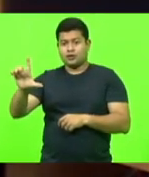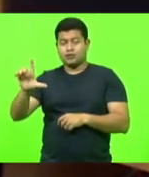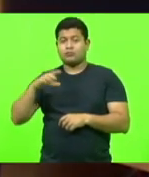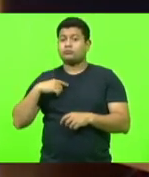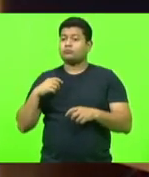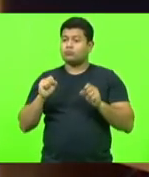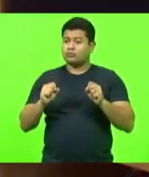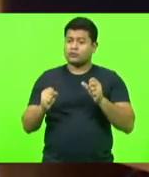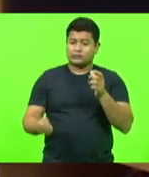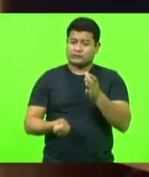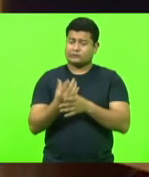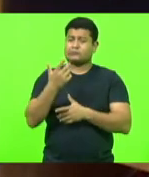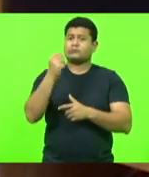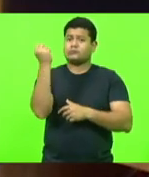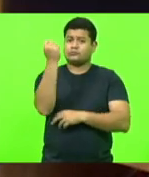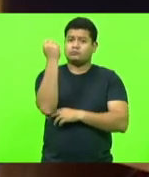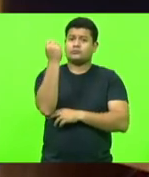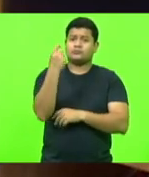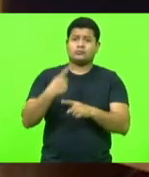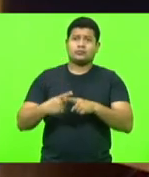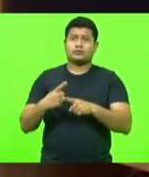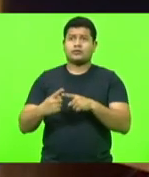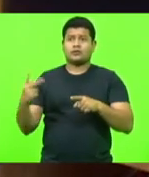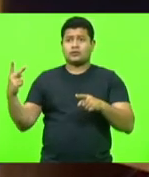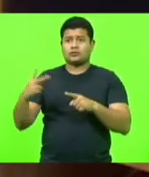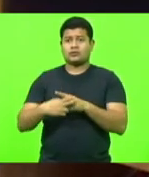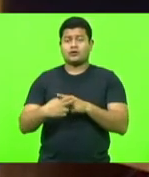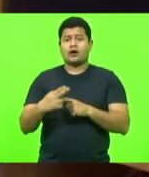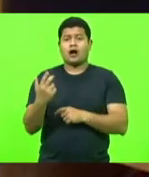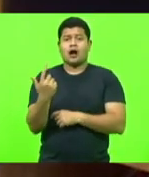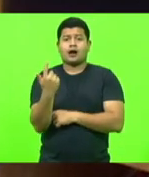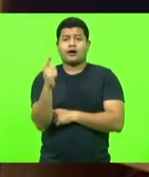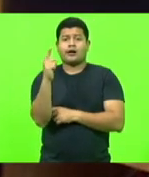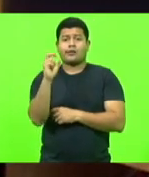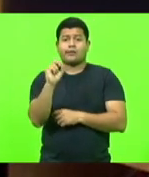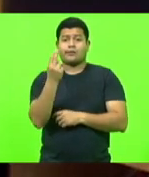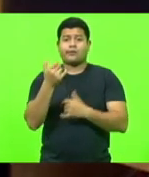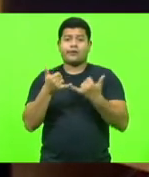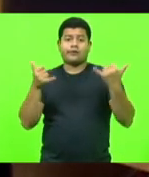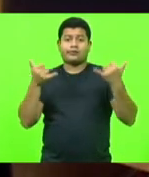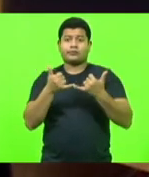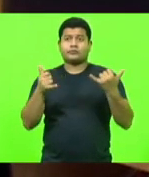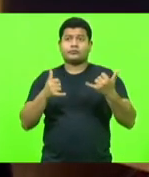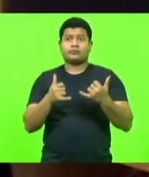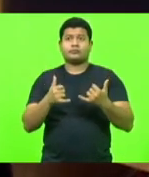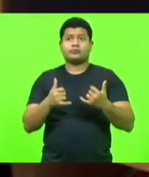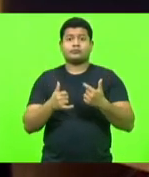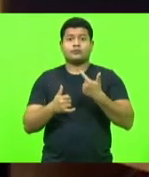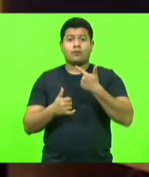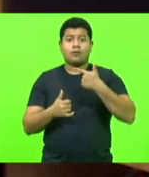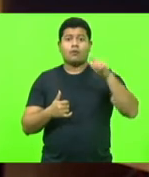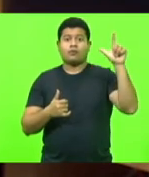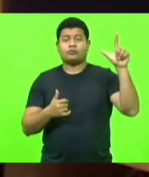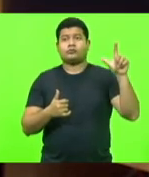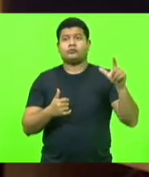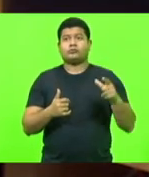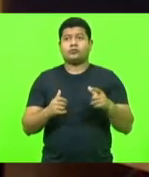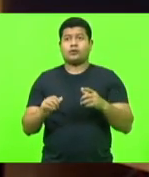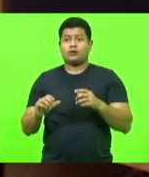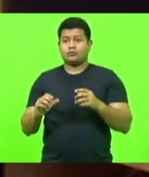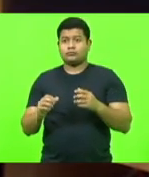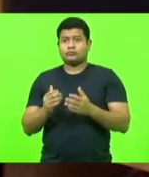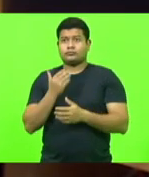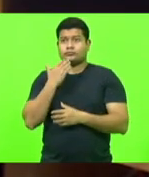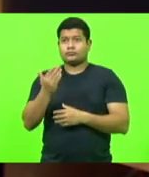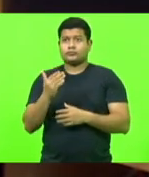sério, porque você corta gás ou energia, depois uma outra pessoa vai lá e religa,